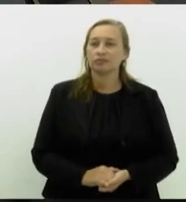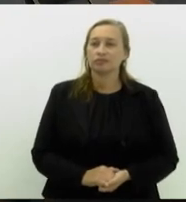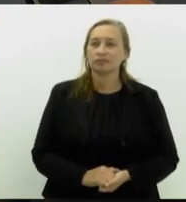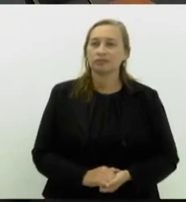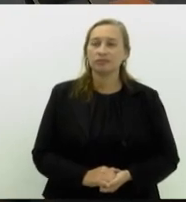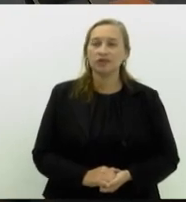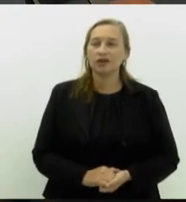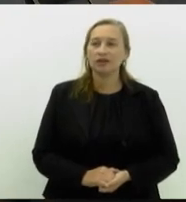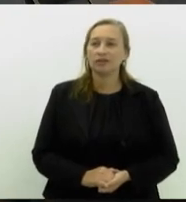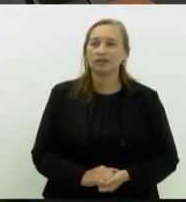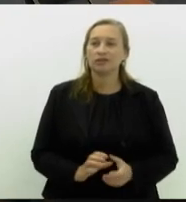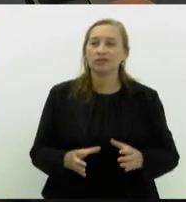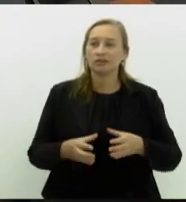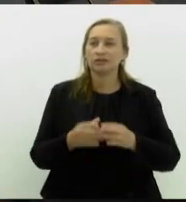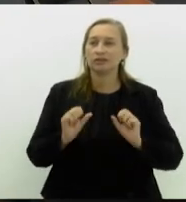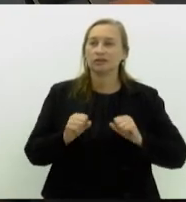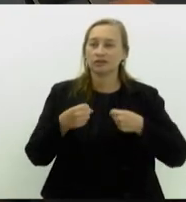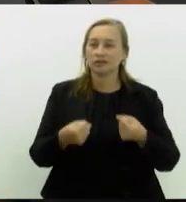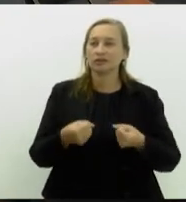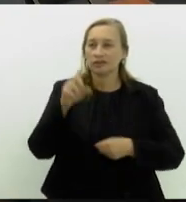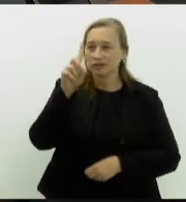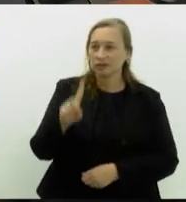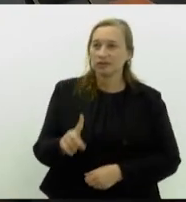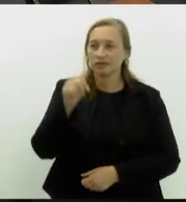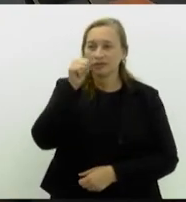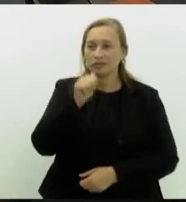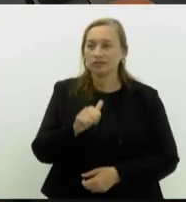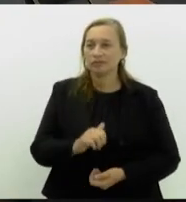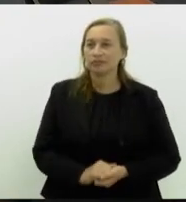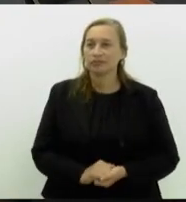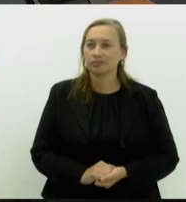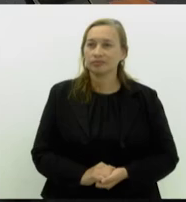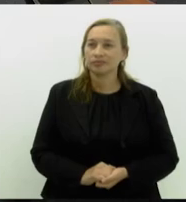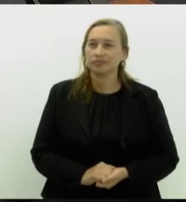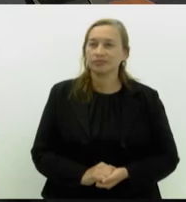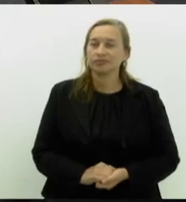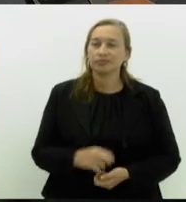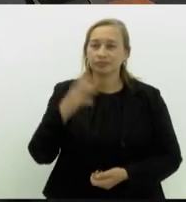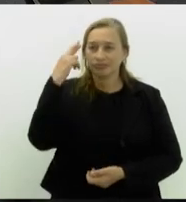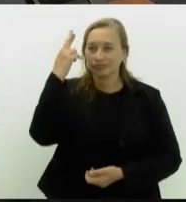Pela Comissão de Defesa dos Direitos da Mulher, deputada Renata Souza.